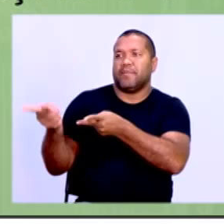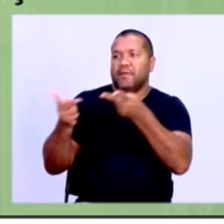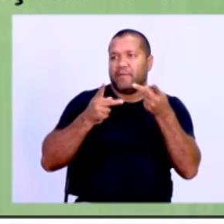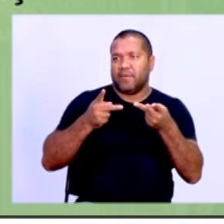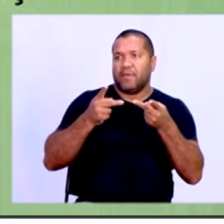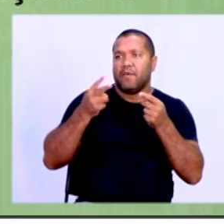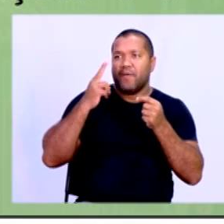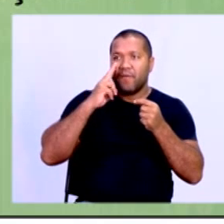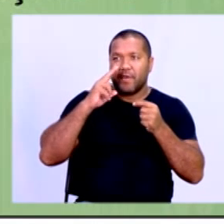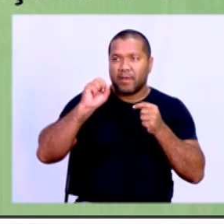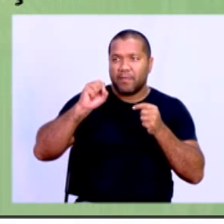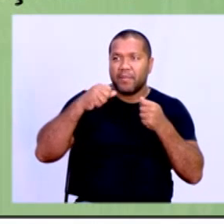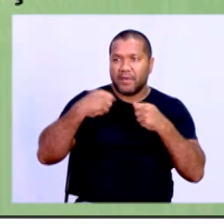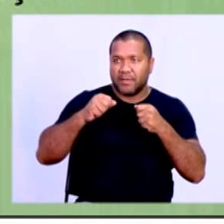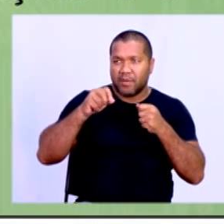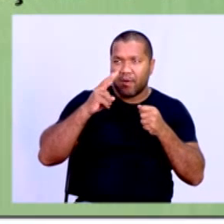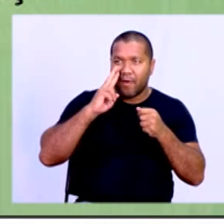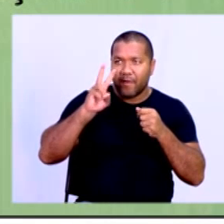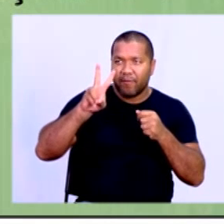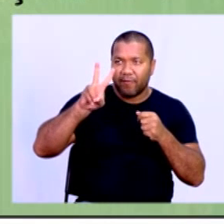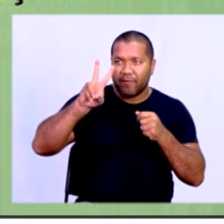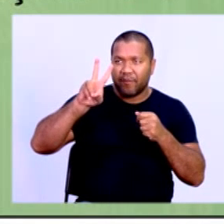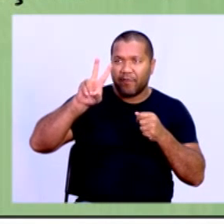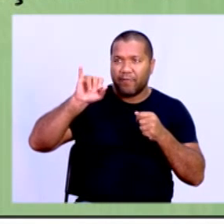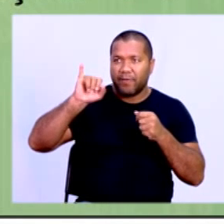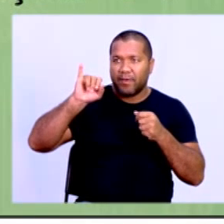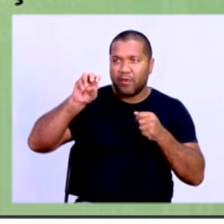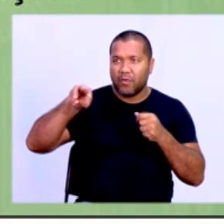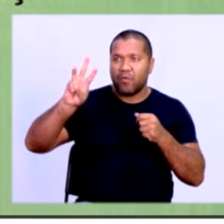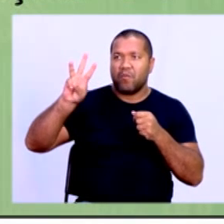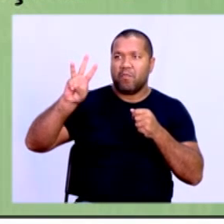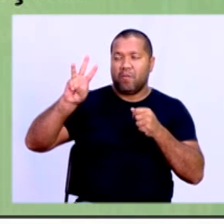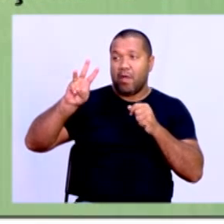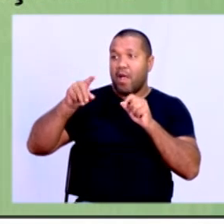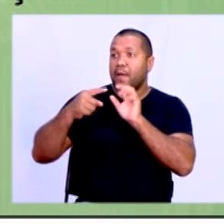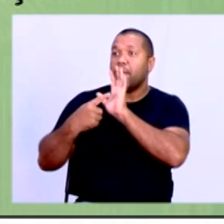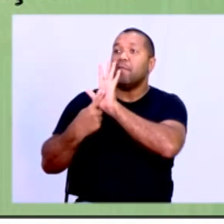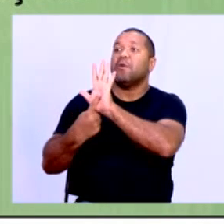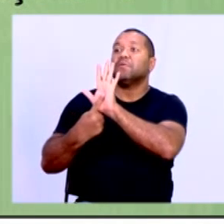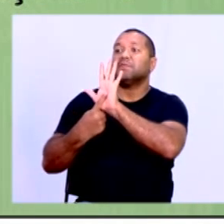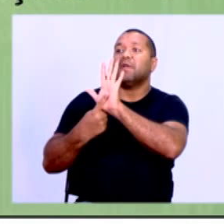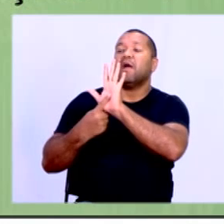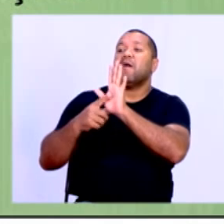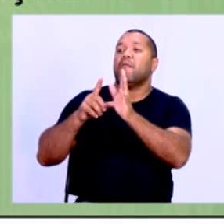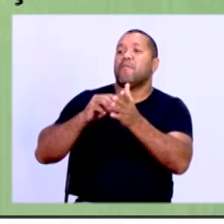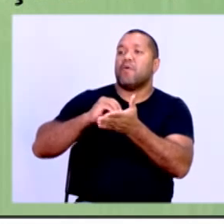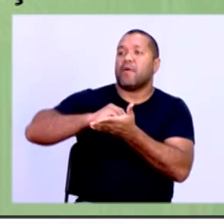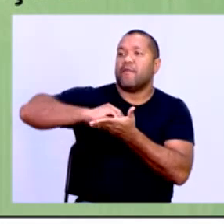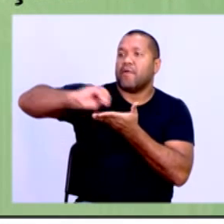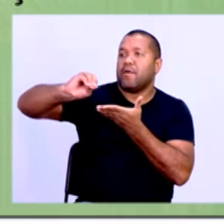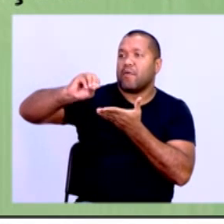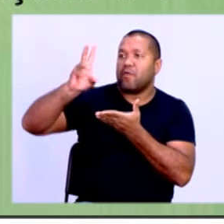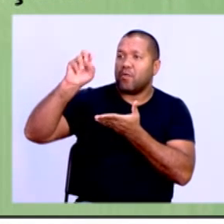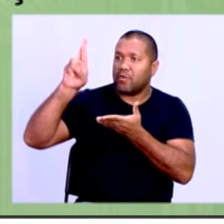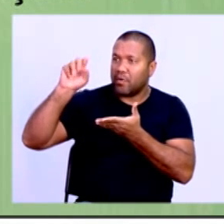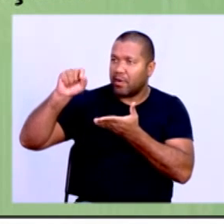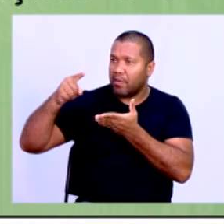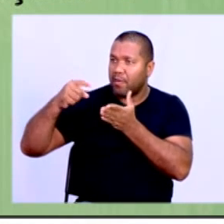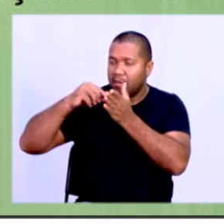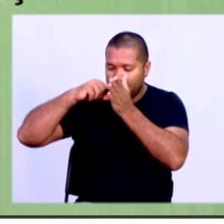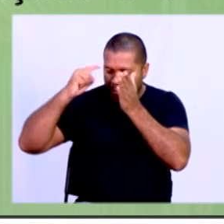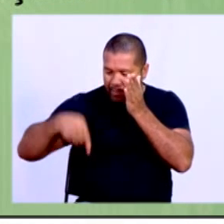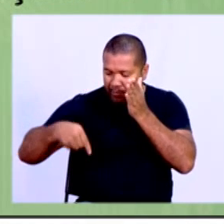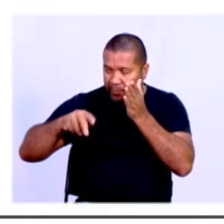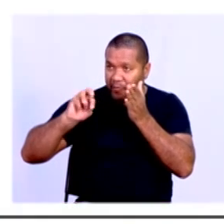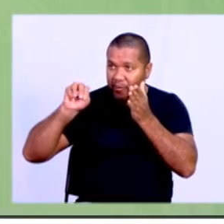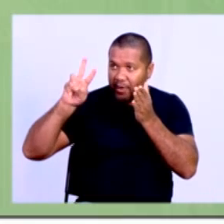para mostrar isso. Então a rota vai mandar para o controlador vai mandar para a view e vai me dar a resposta que